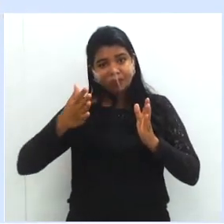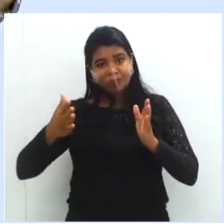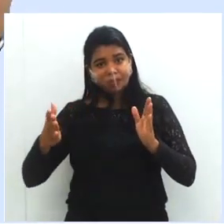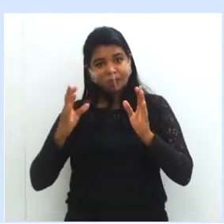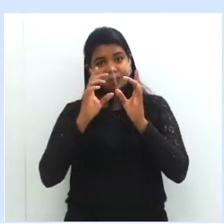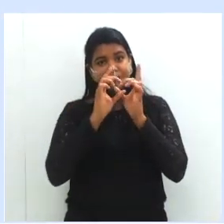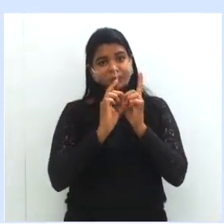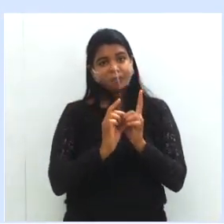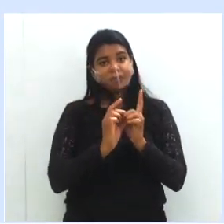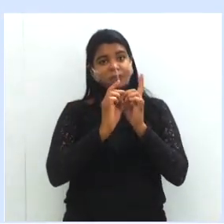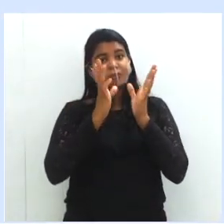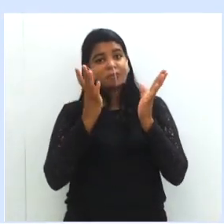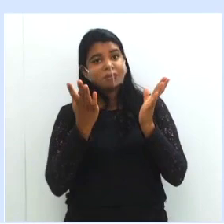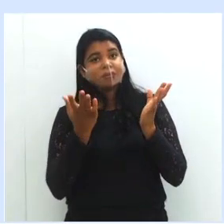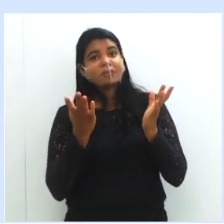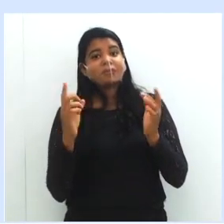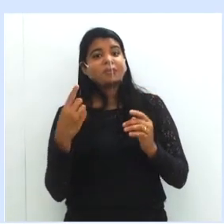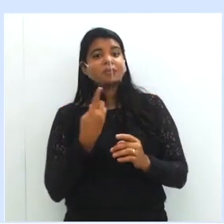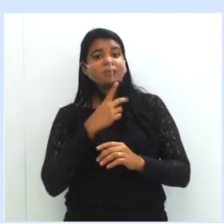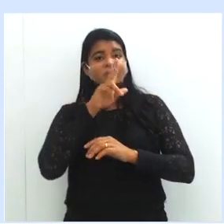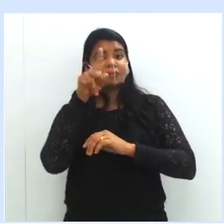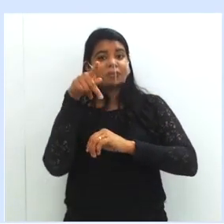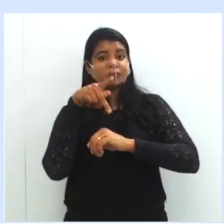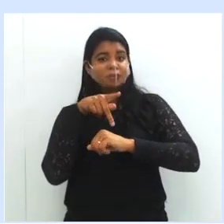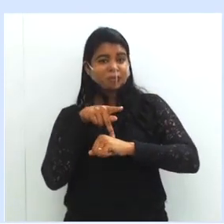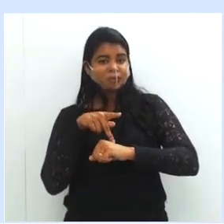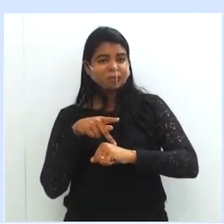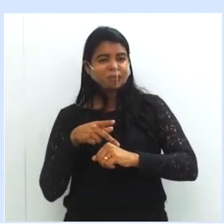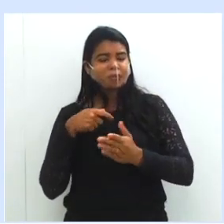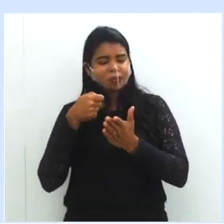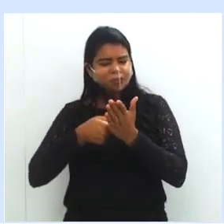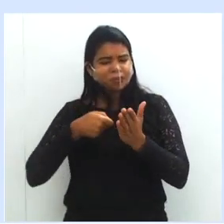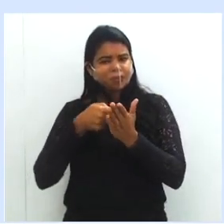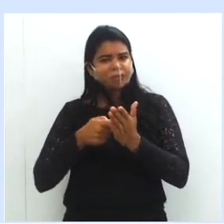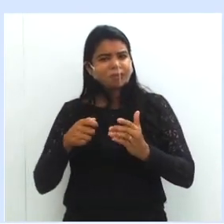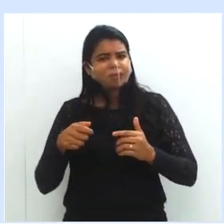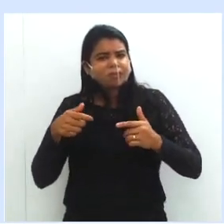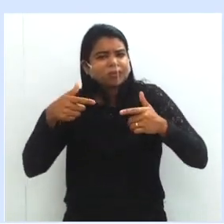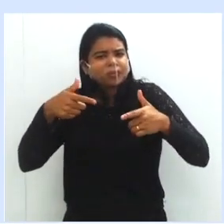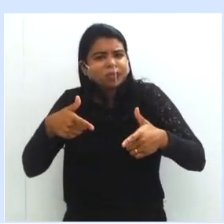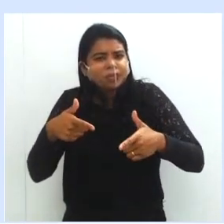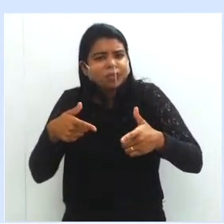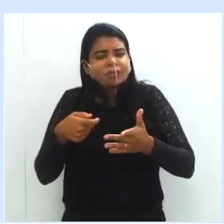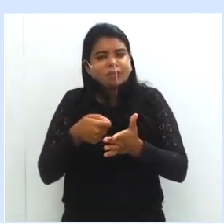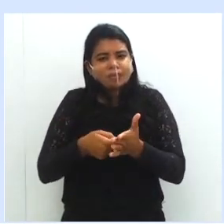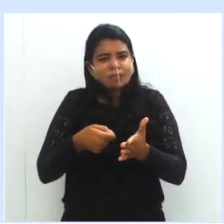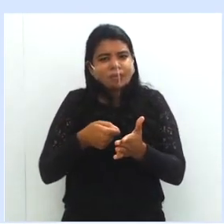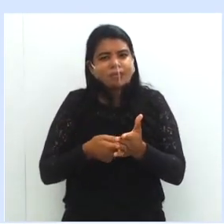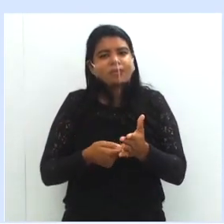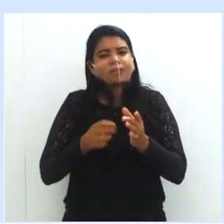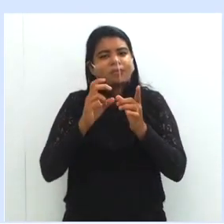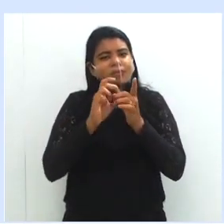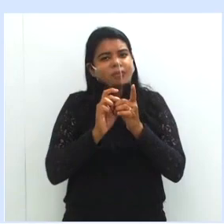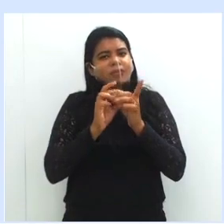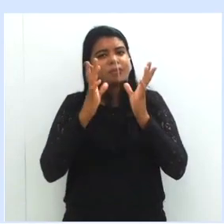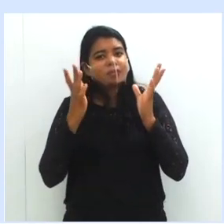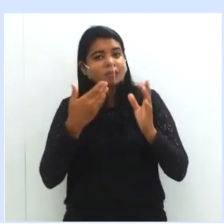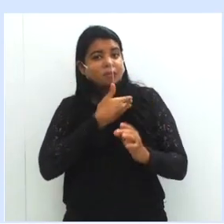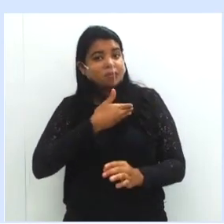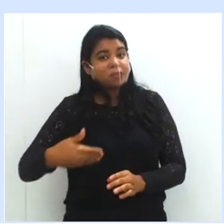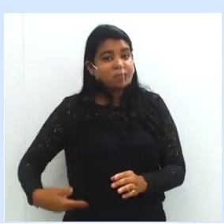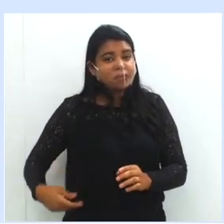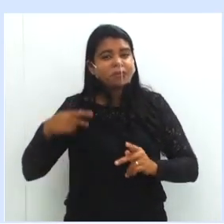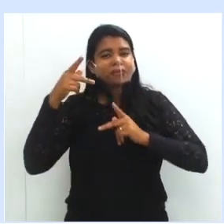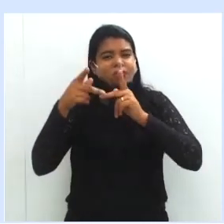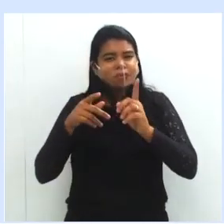de democratização do nosso país, as lutas, a reivindicação pela democracia, governo